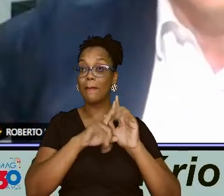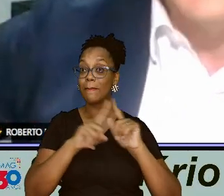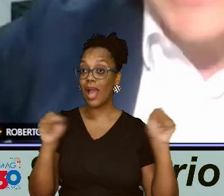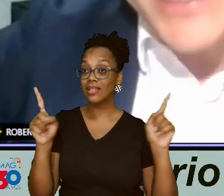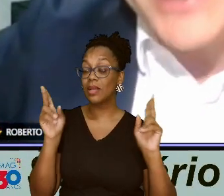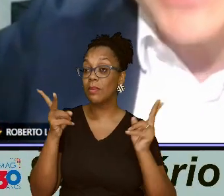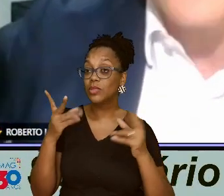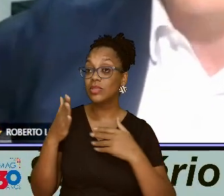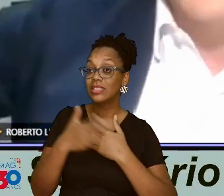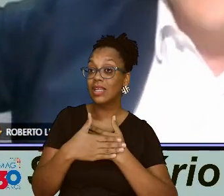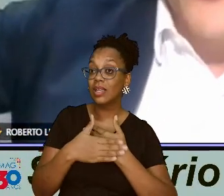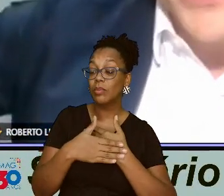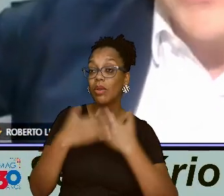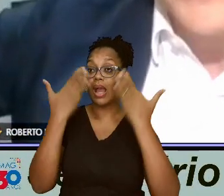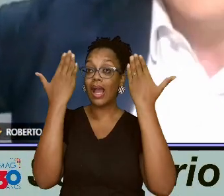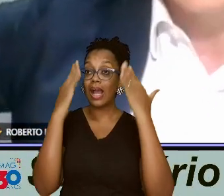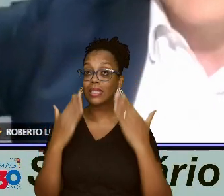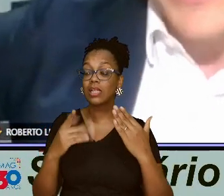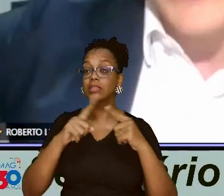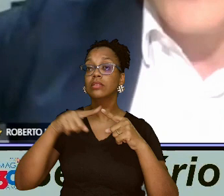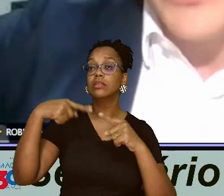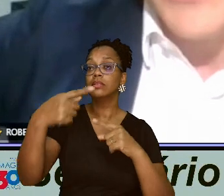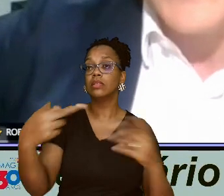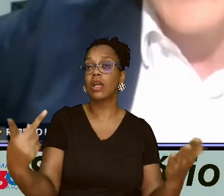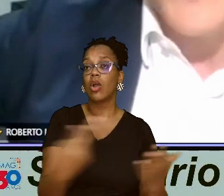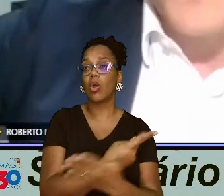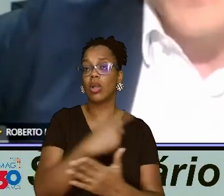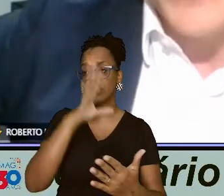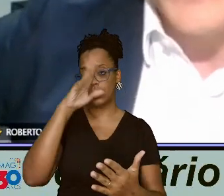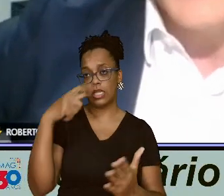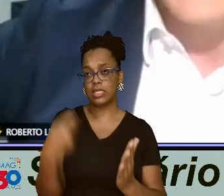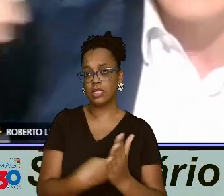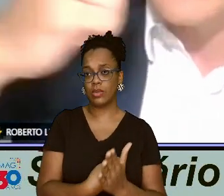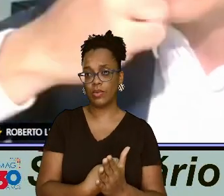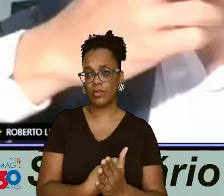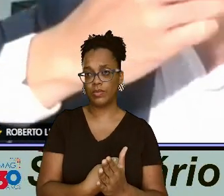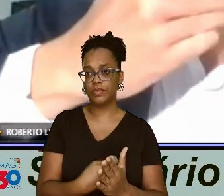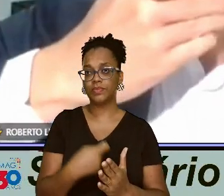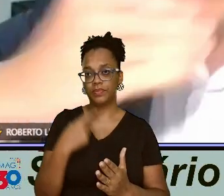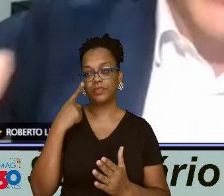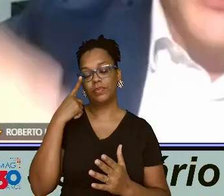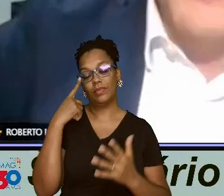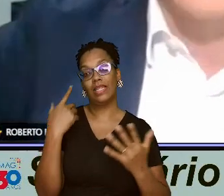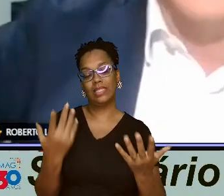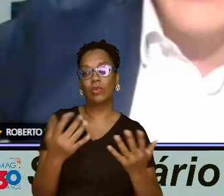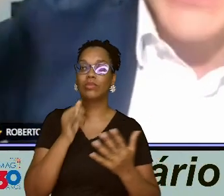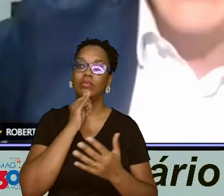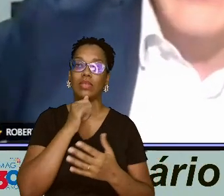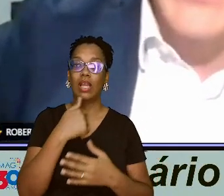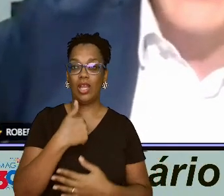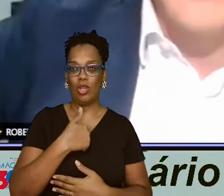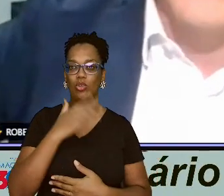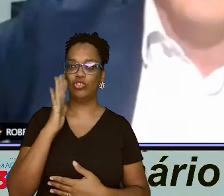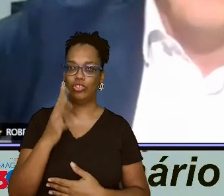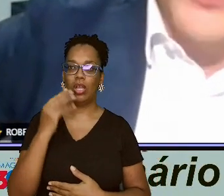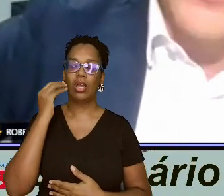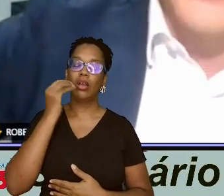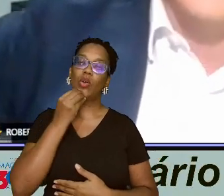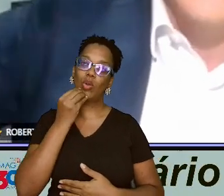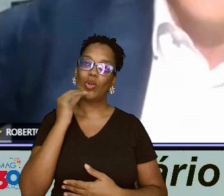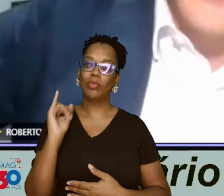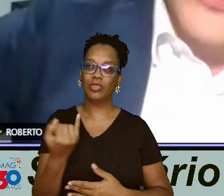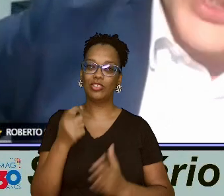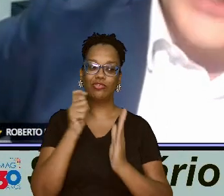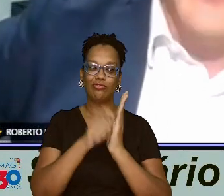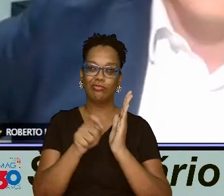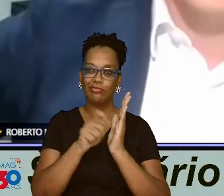tempo, analise as consequências daquela sua decisão. Né? Então, assim, eu já tive oportunidade, né, de escrever sobre o